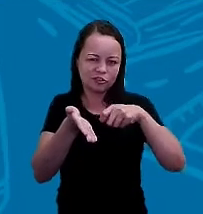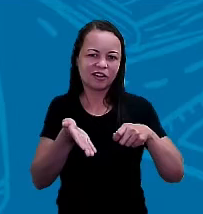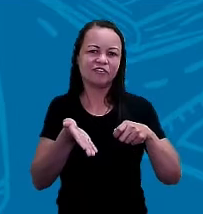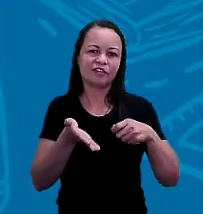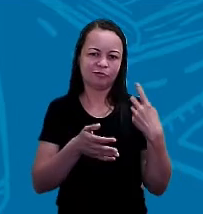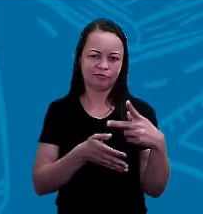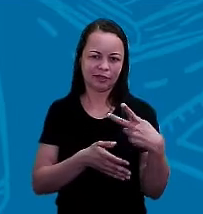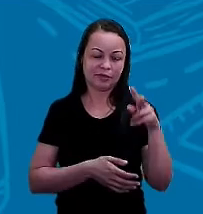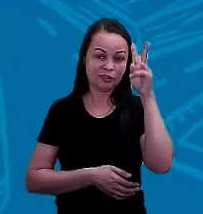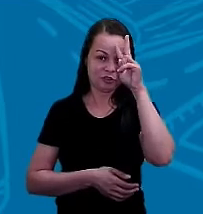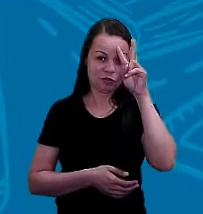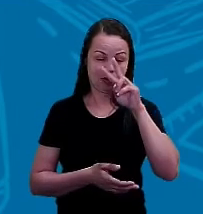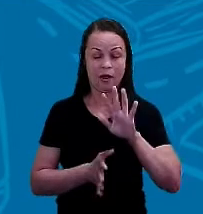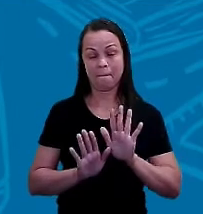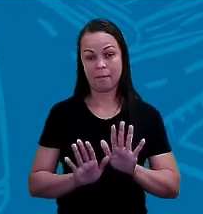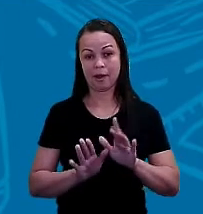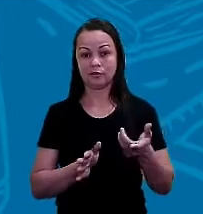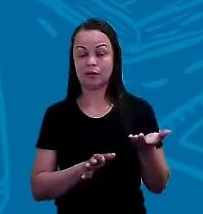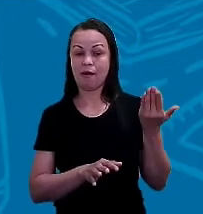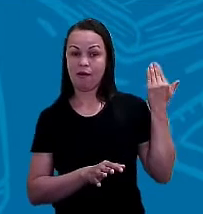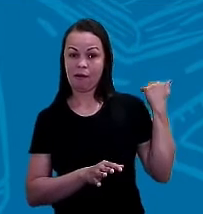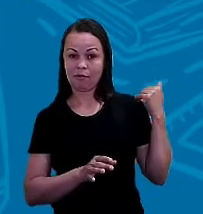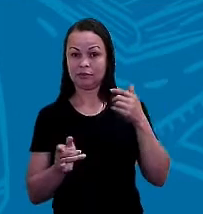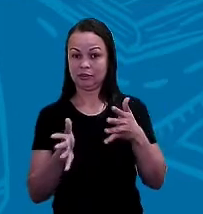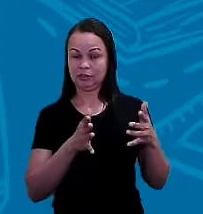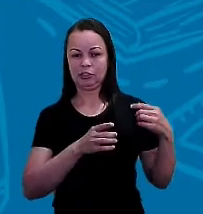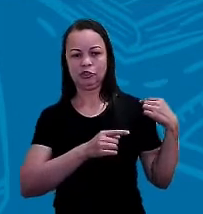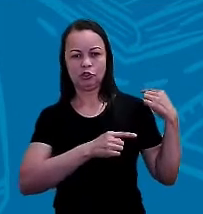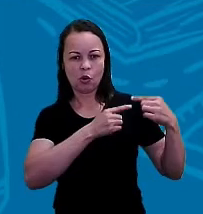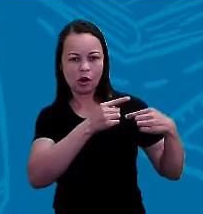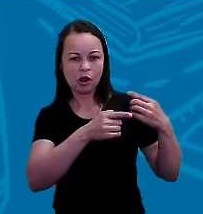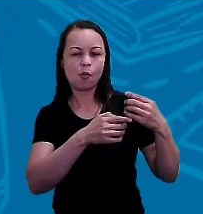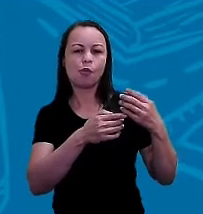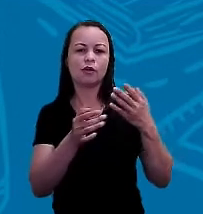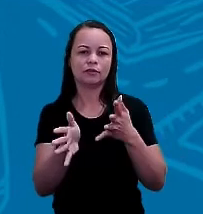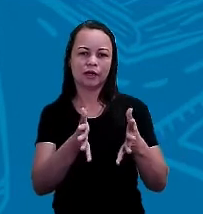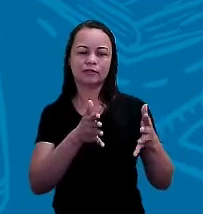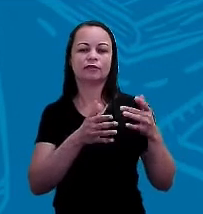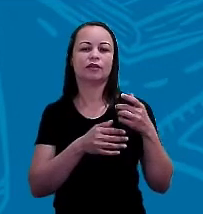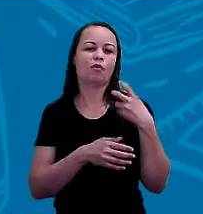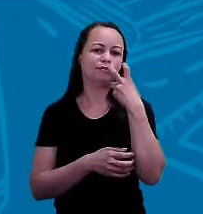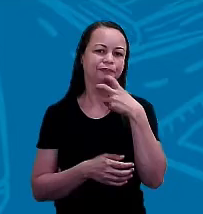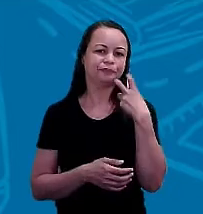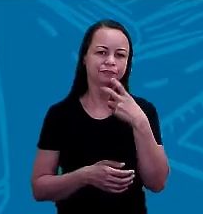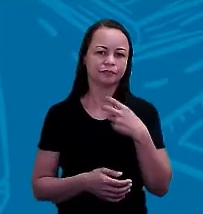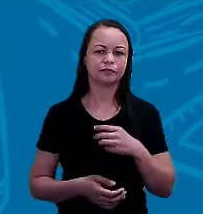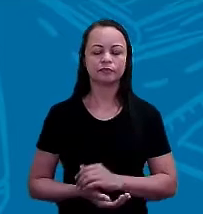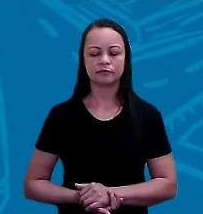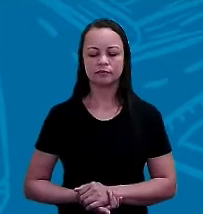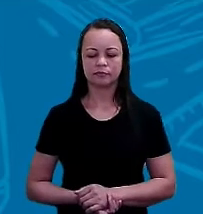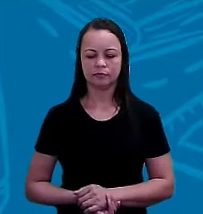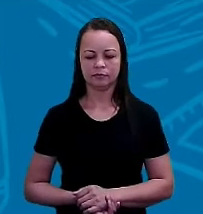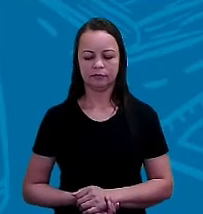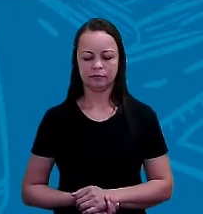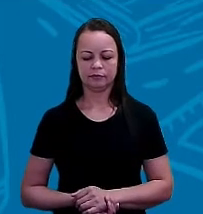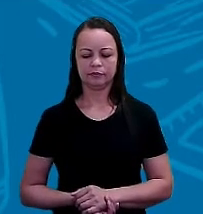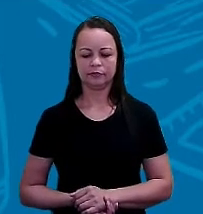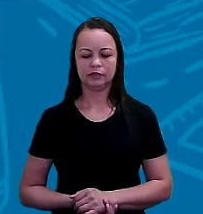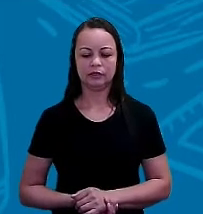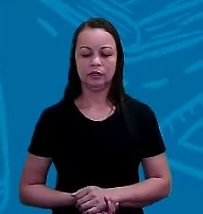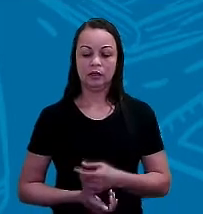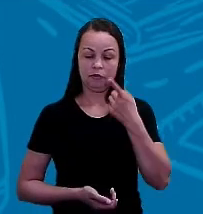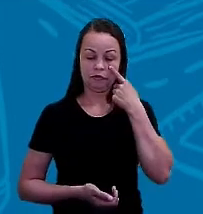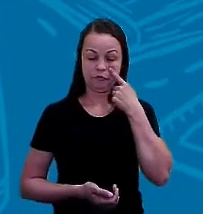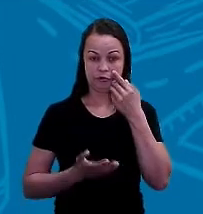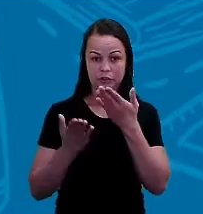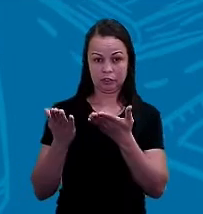histórias. Mas inicialmente é uma tradição oral, tá? Vejamos aqui, ó. A gente tem